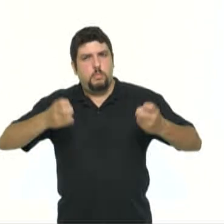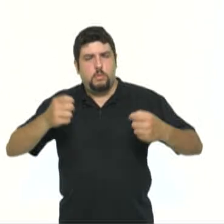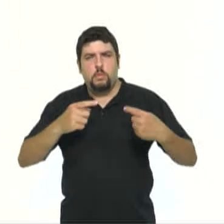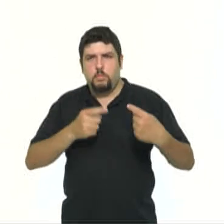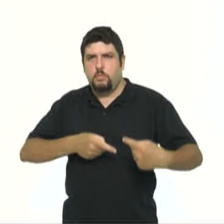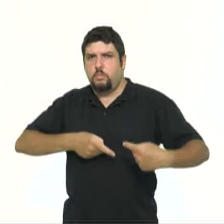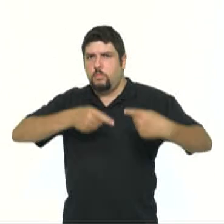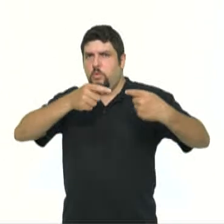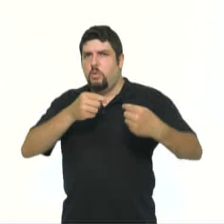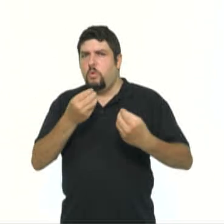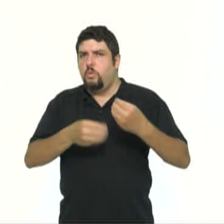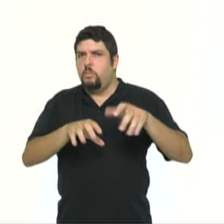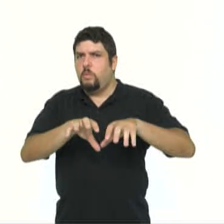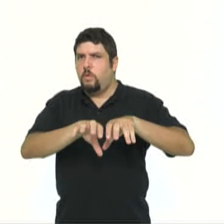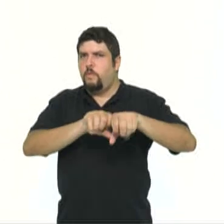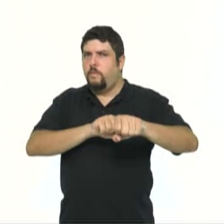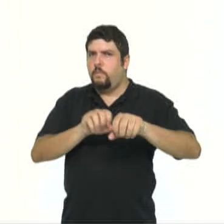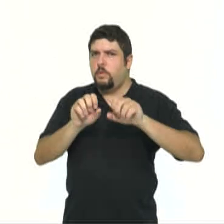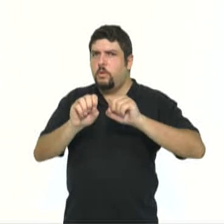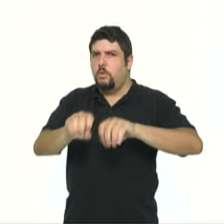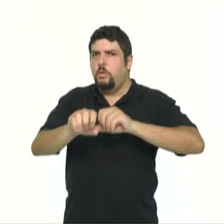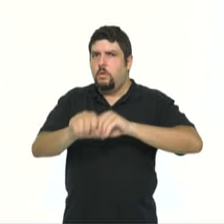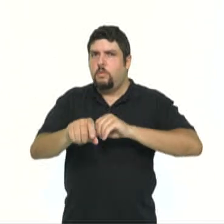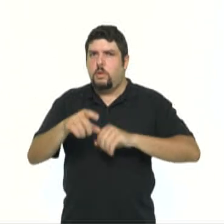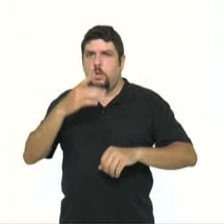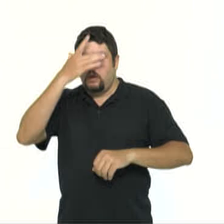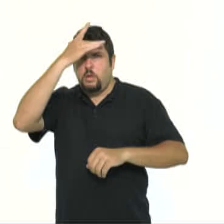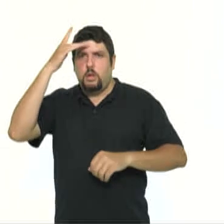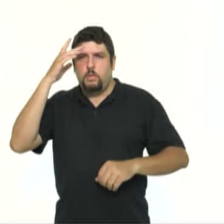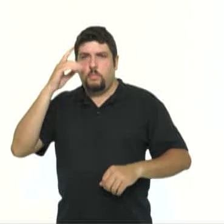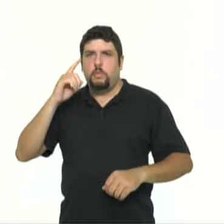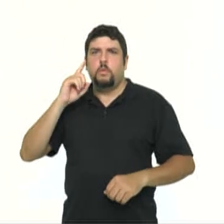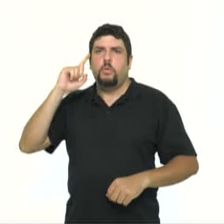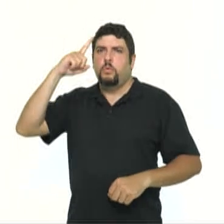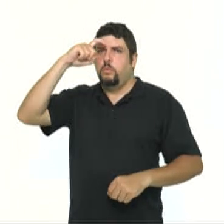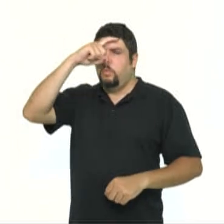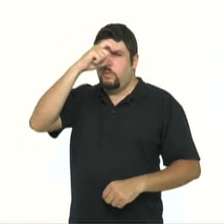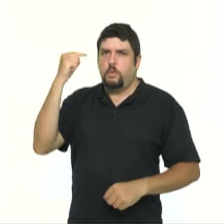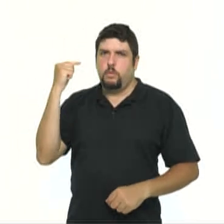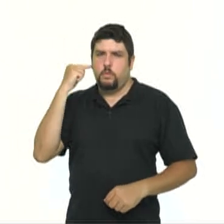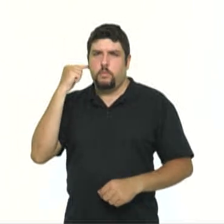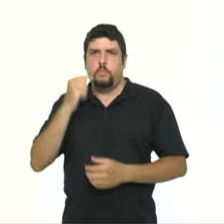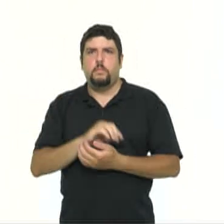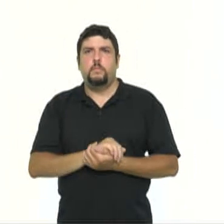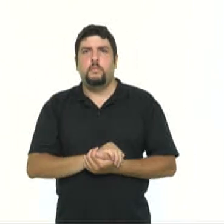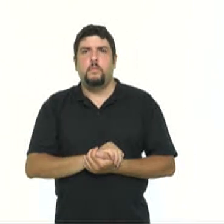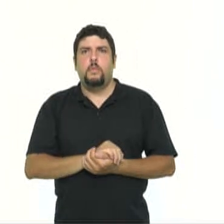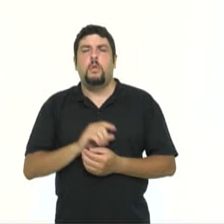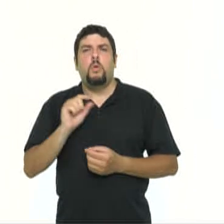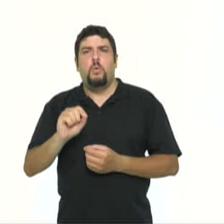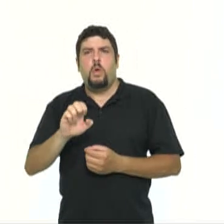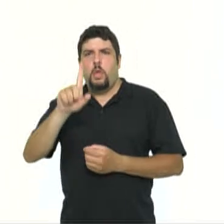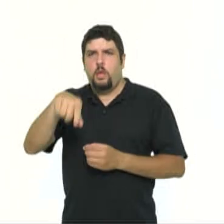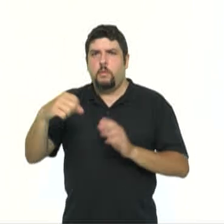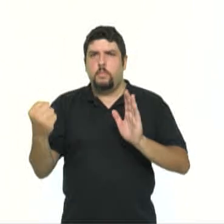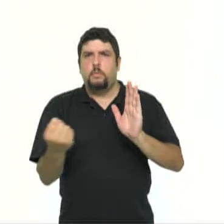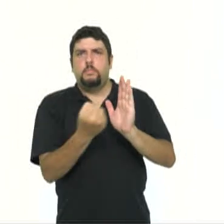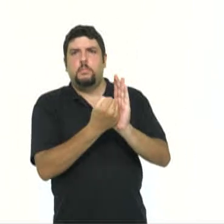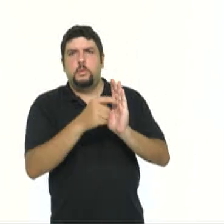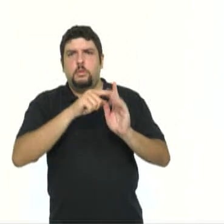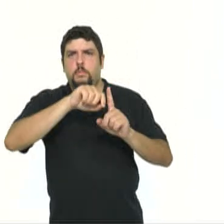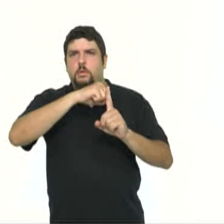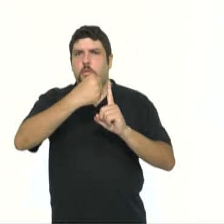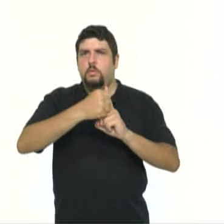ligados à formação educacional das pessoas com dificuldade auditiva, seja por estereotipação da sociedade